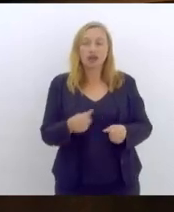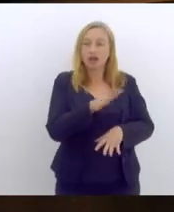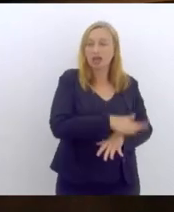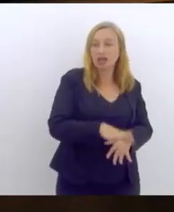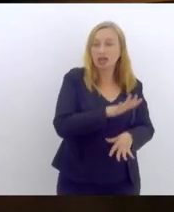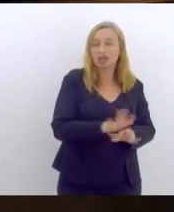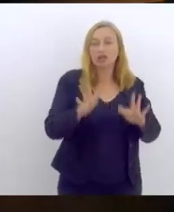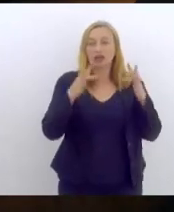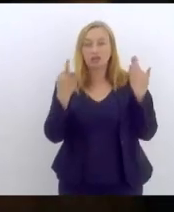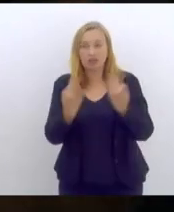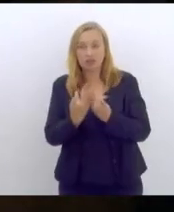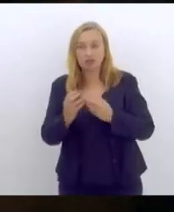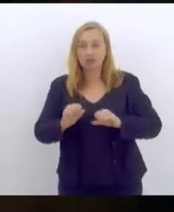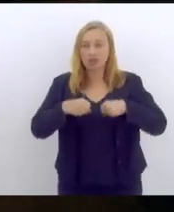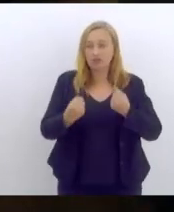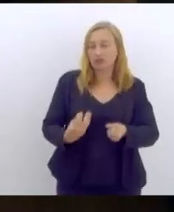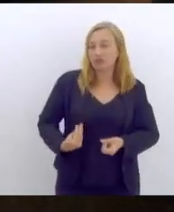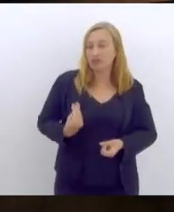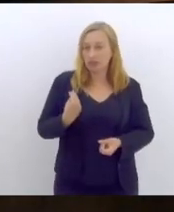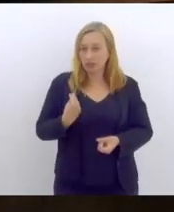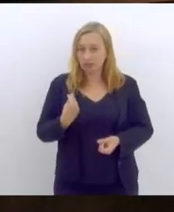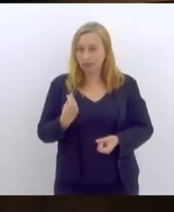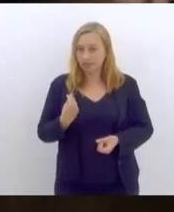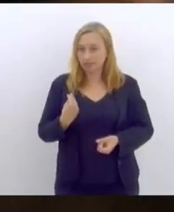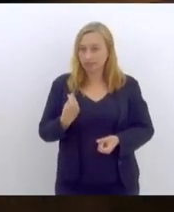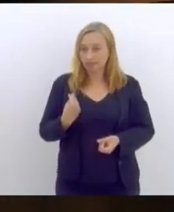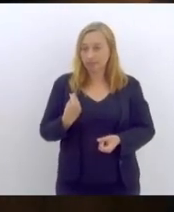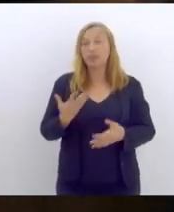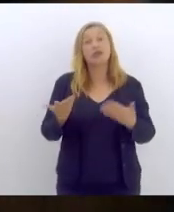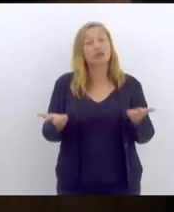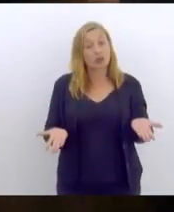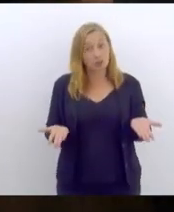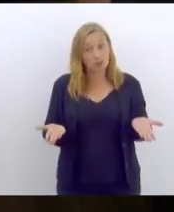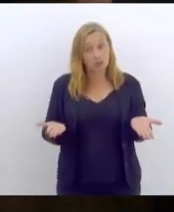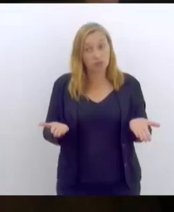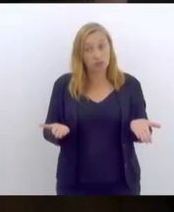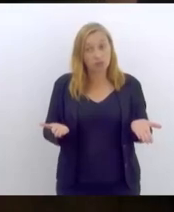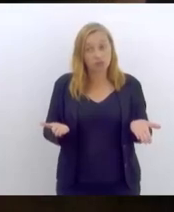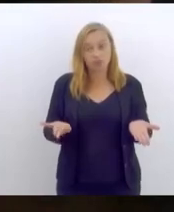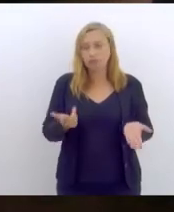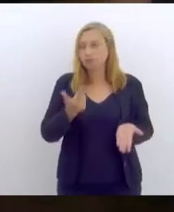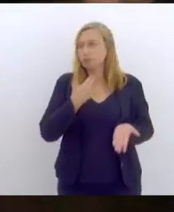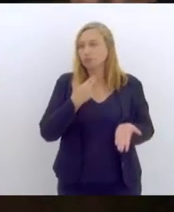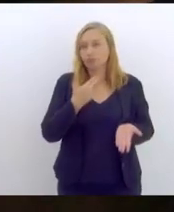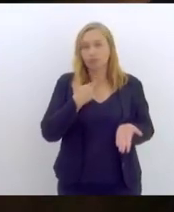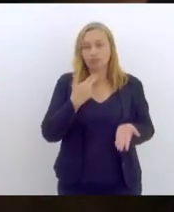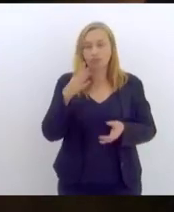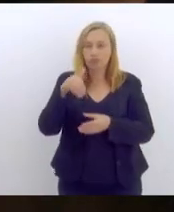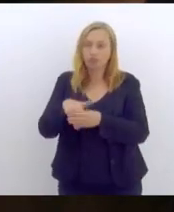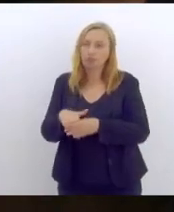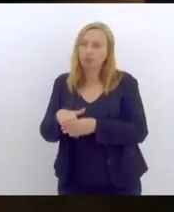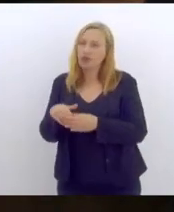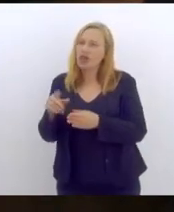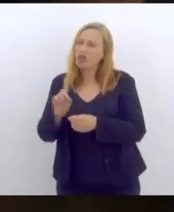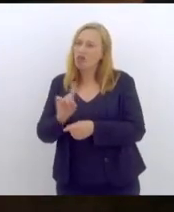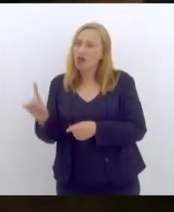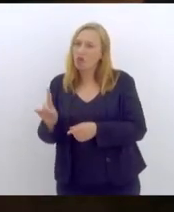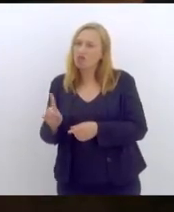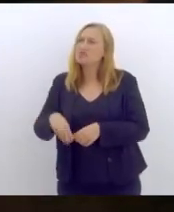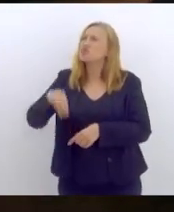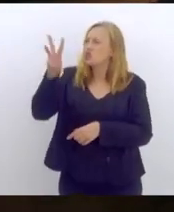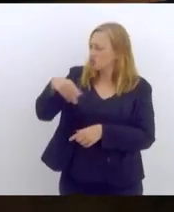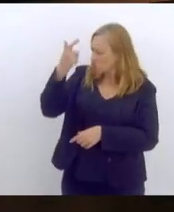família, eu defendo a vida. Então, eu também não posso votar um não, porque quem sou eu para